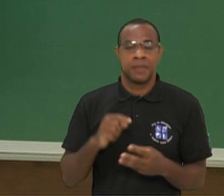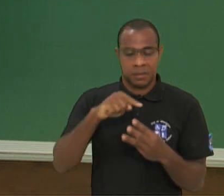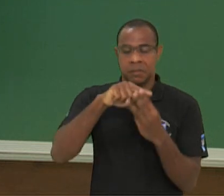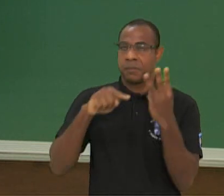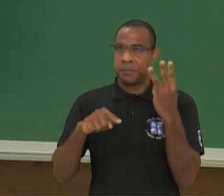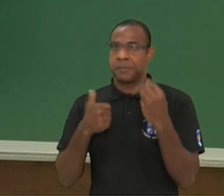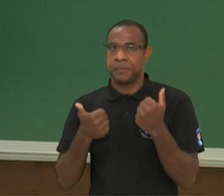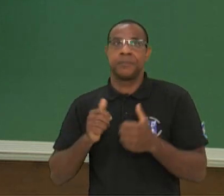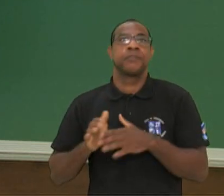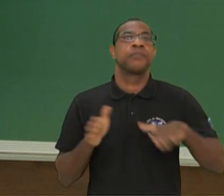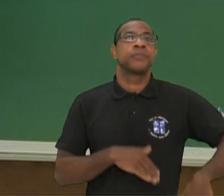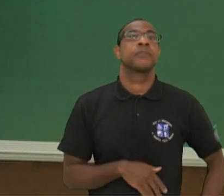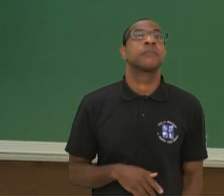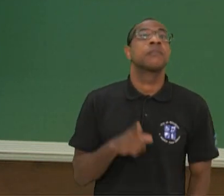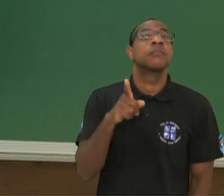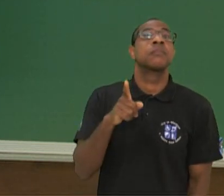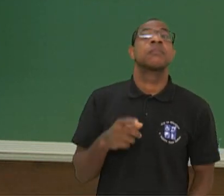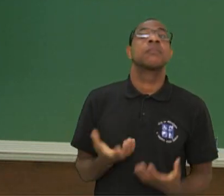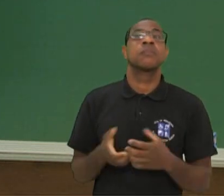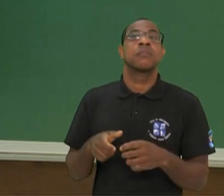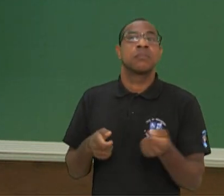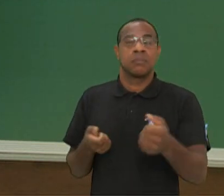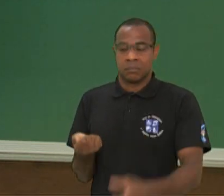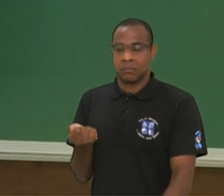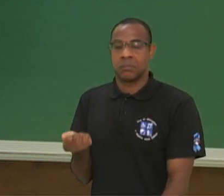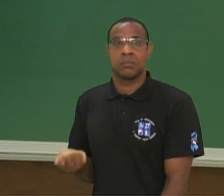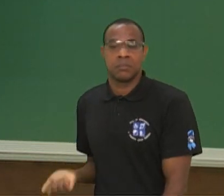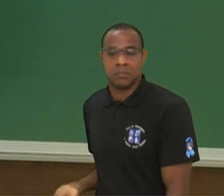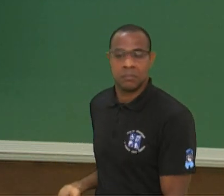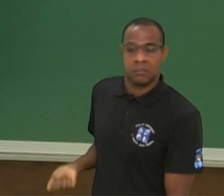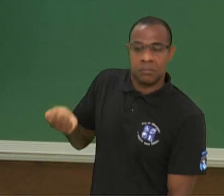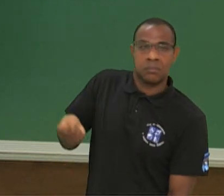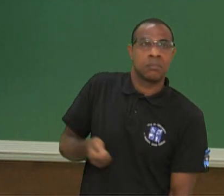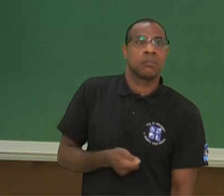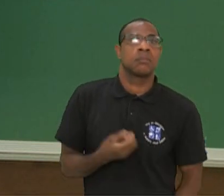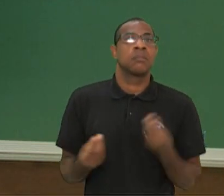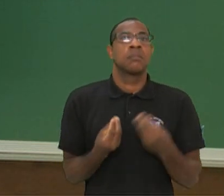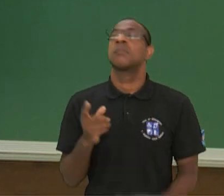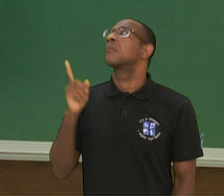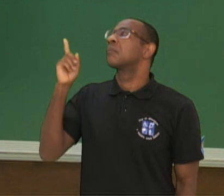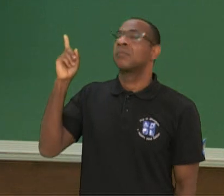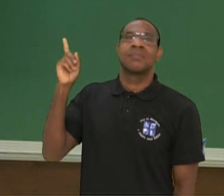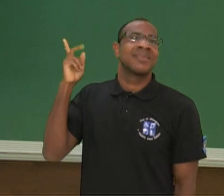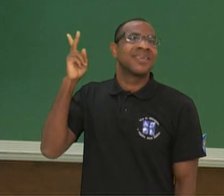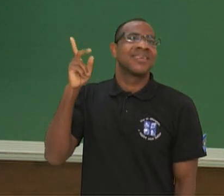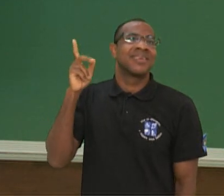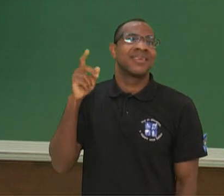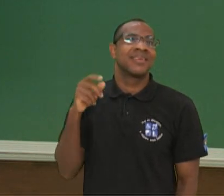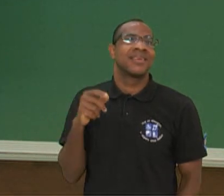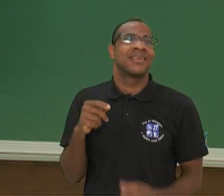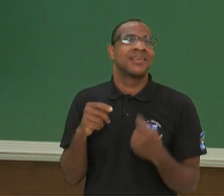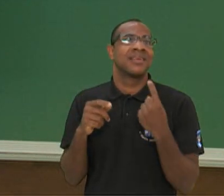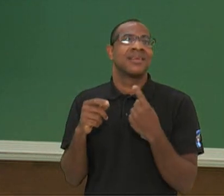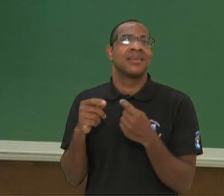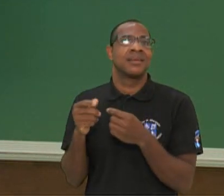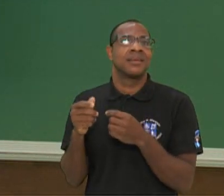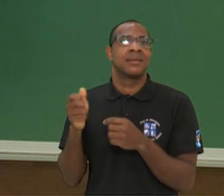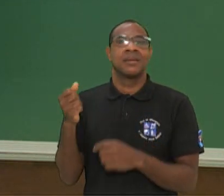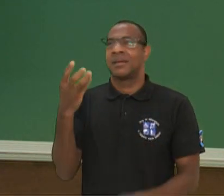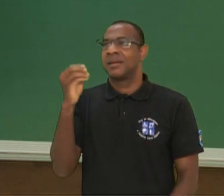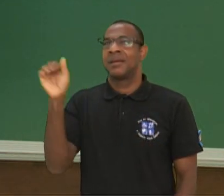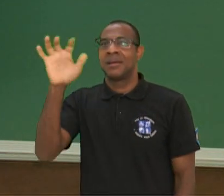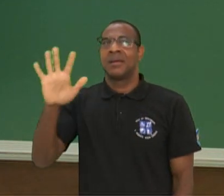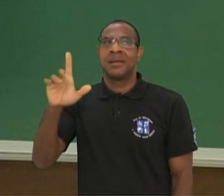primeiras raquetes utilizadas para disputa. Então, uma das raquetes mais antigas, muito